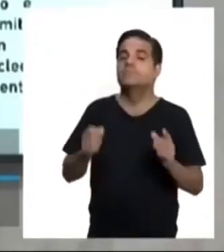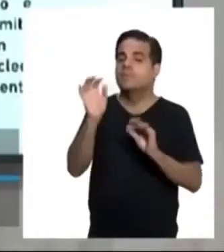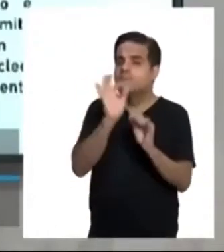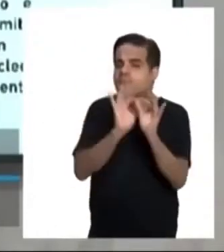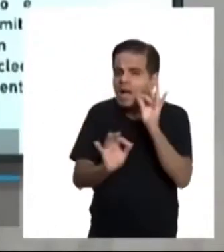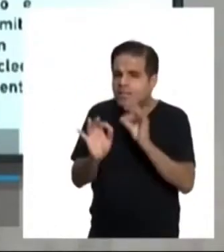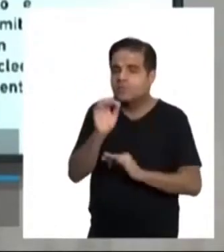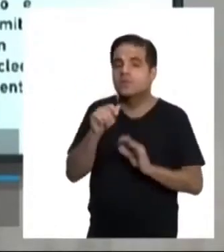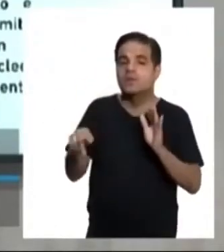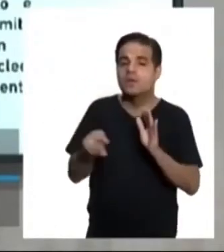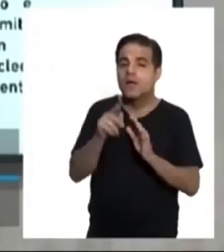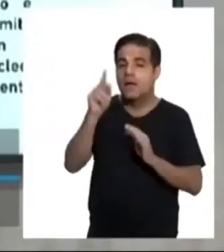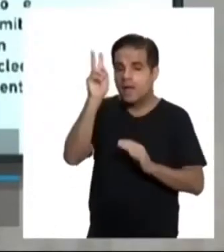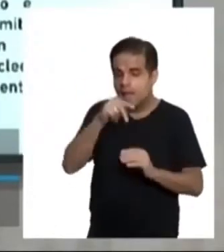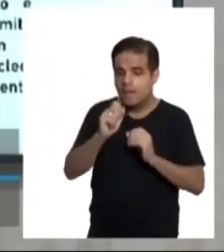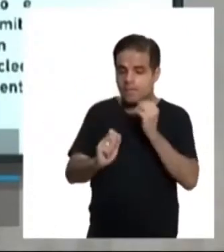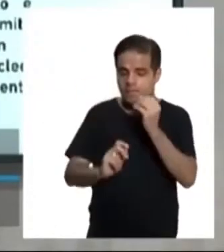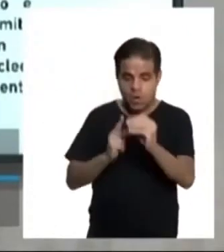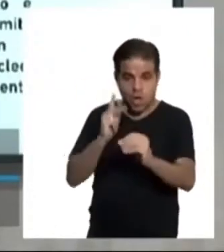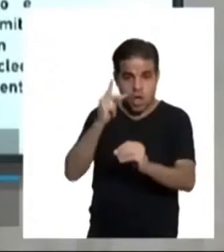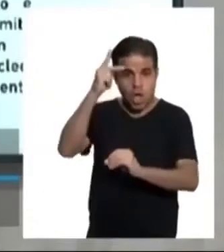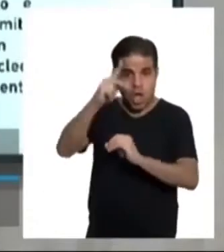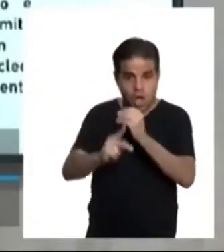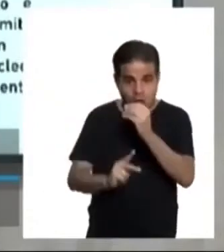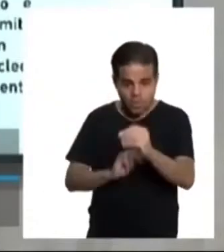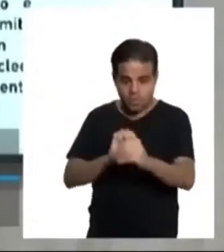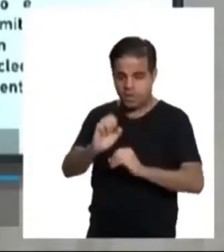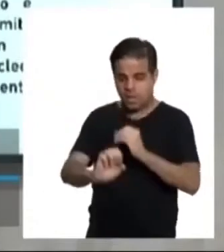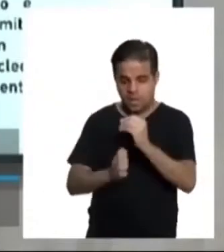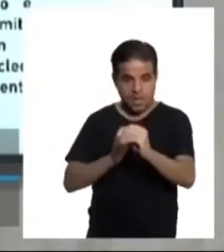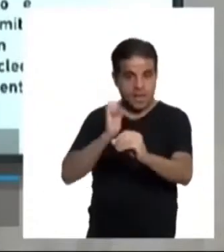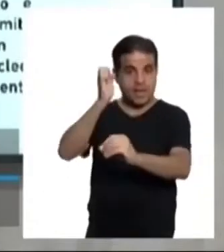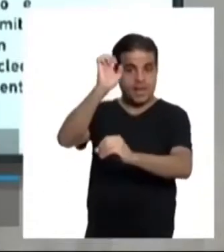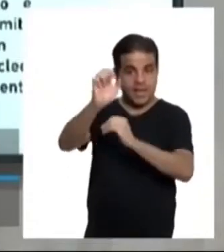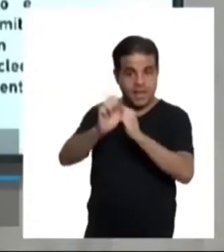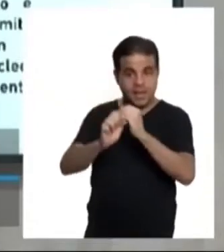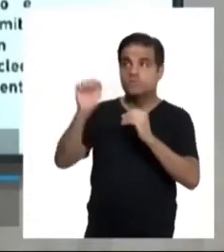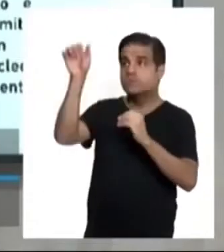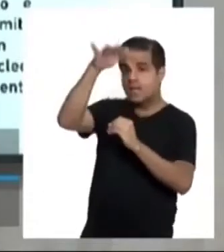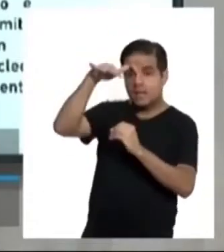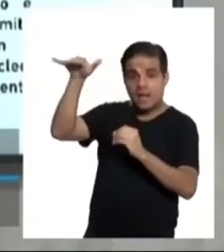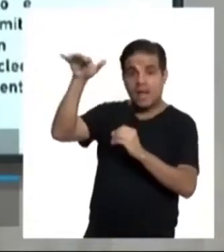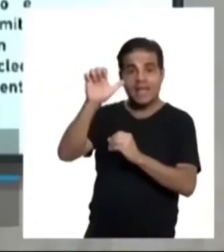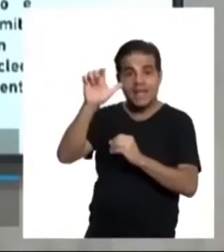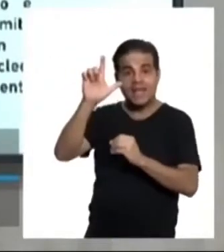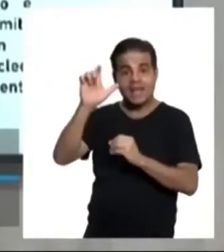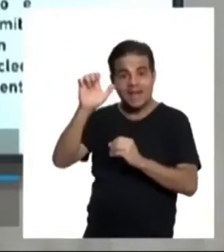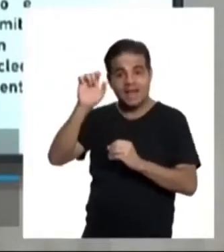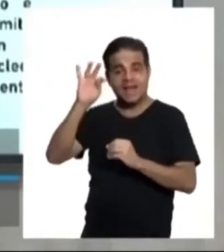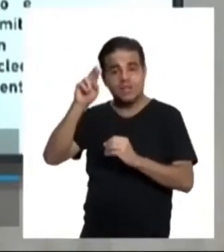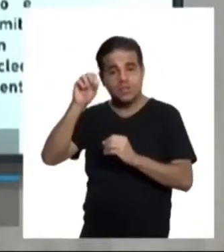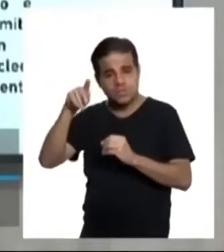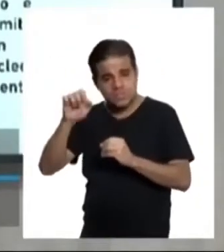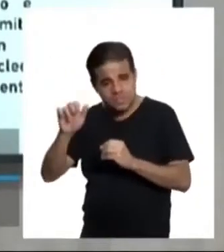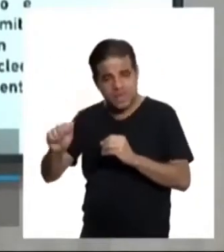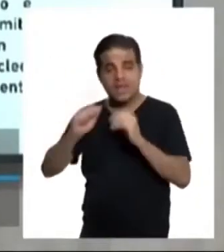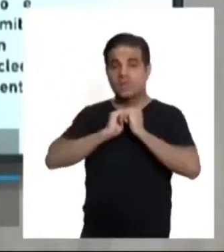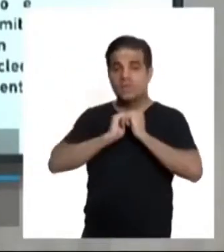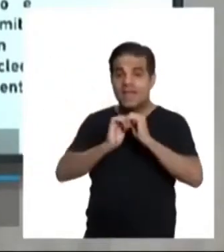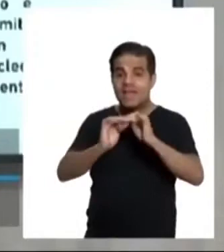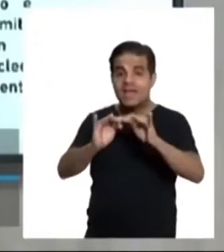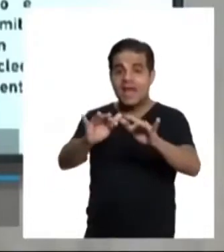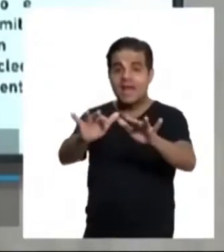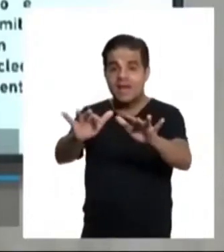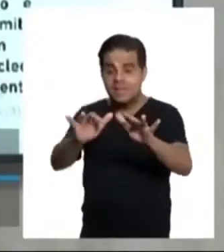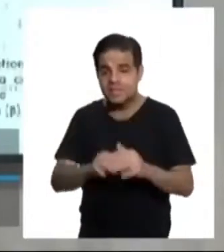núcleo é prótons e nêutrons. Elétrons está na eletrosfera. Certo? Então ele vai emitir partículas do núcleo.